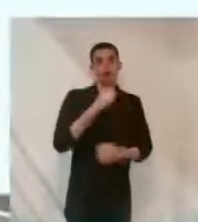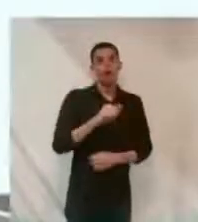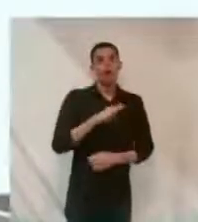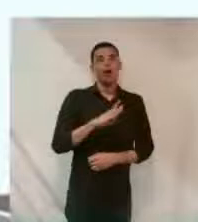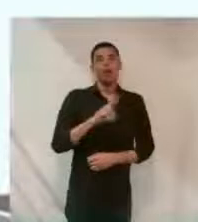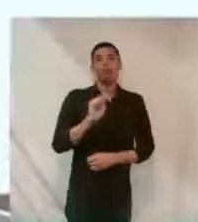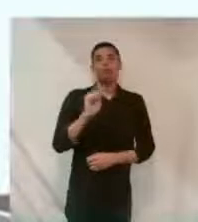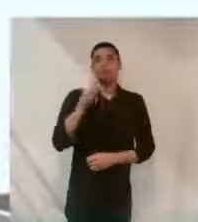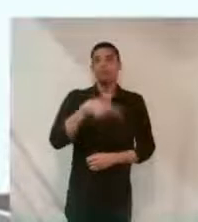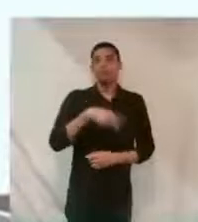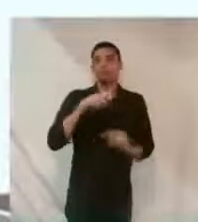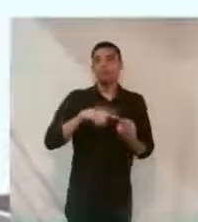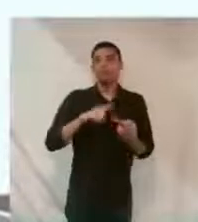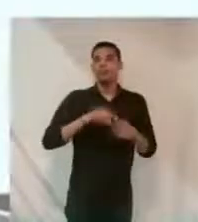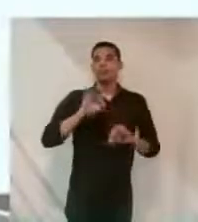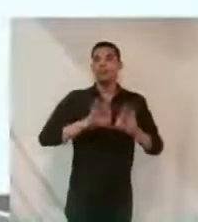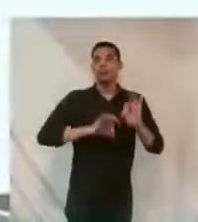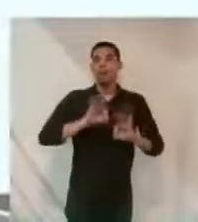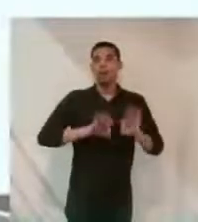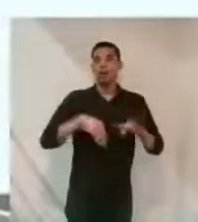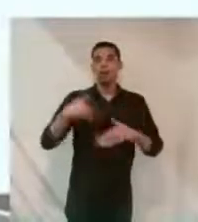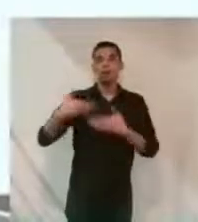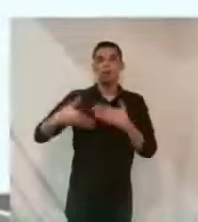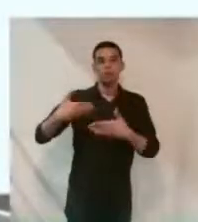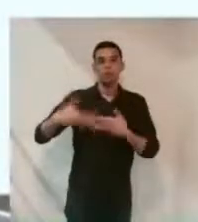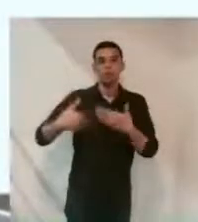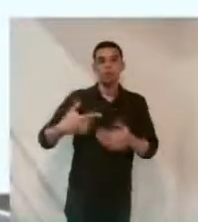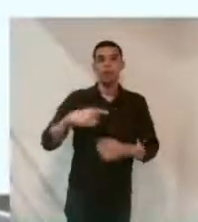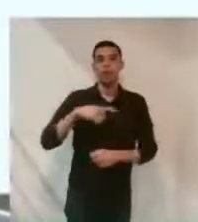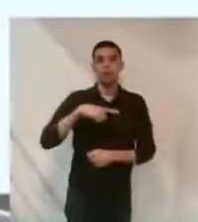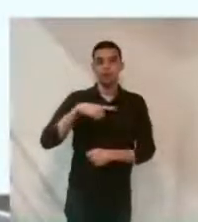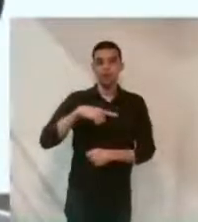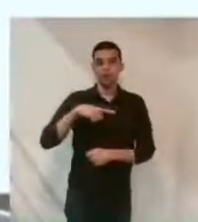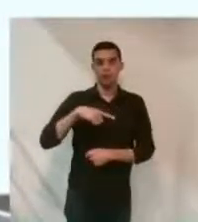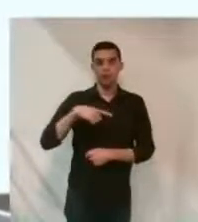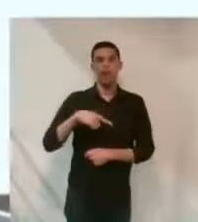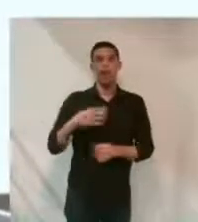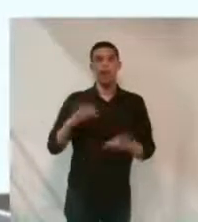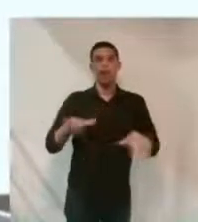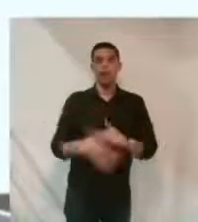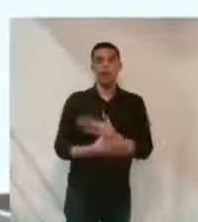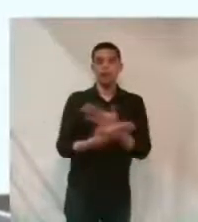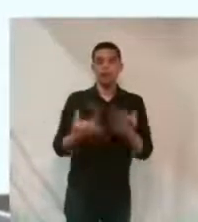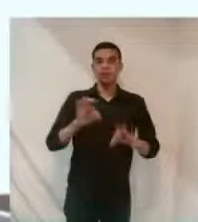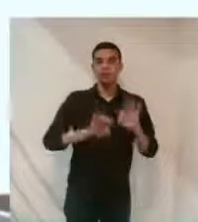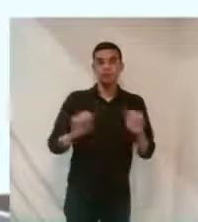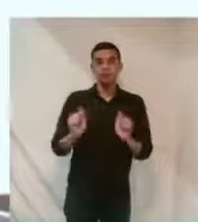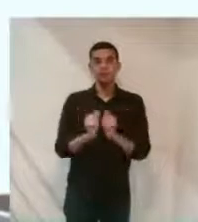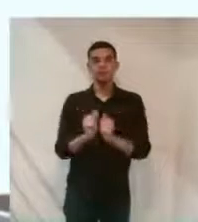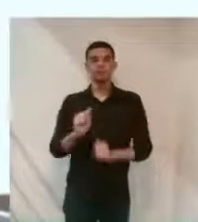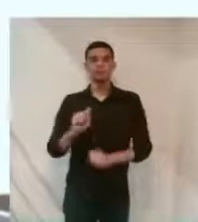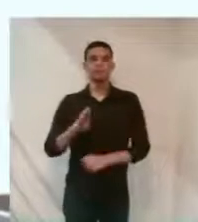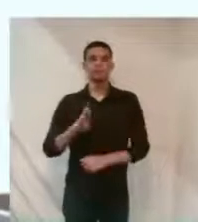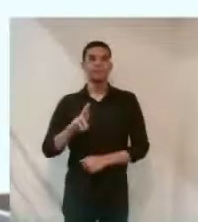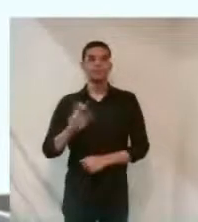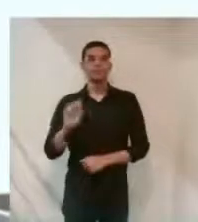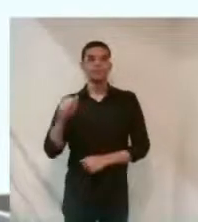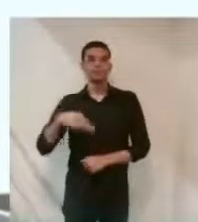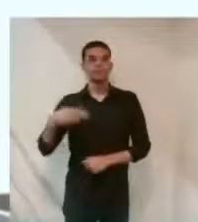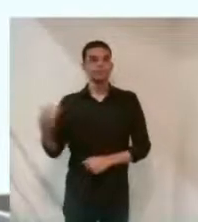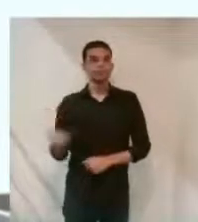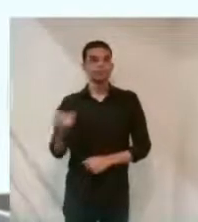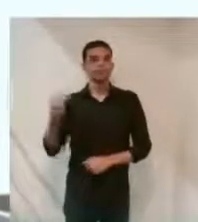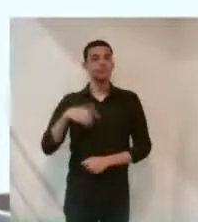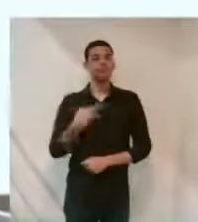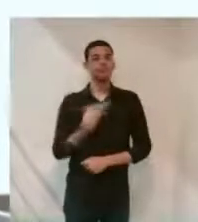vem orquestrando todo esse processo aí, desses eventos junto com a Abrampa. É muito importante a gente